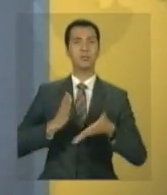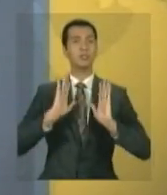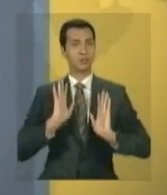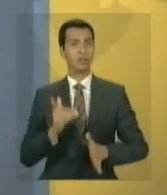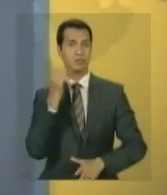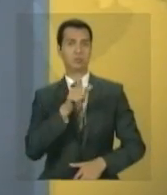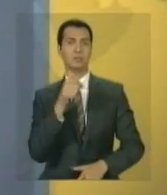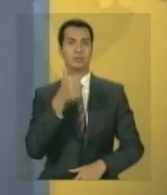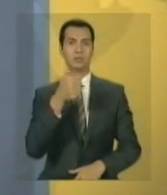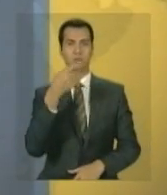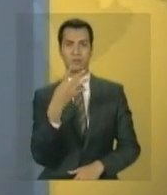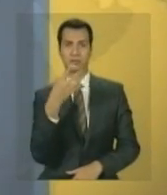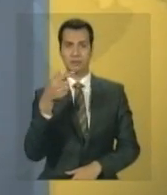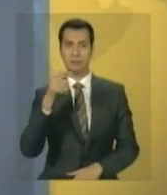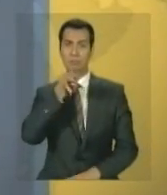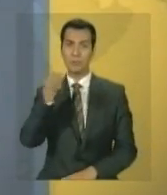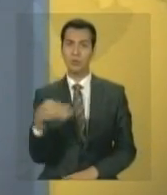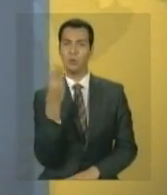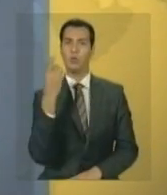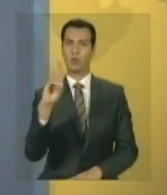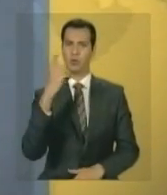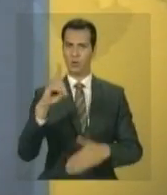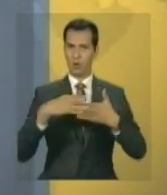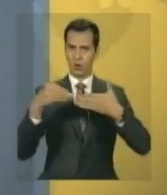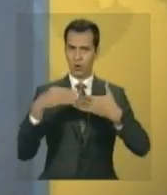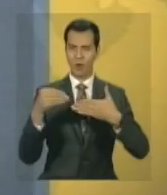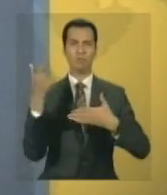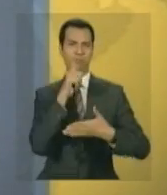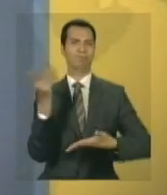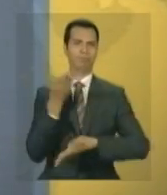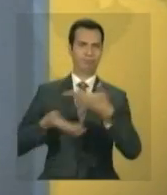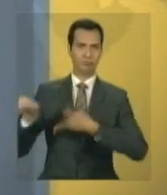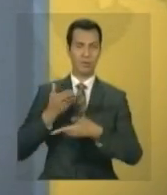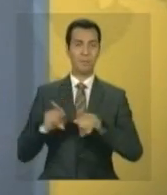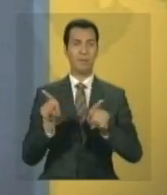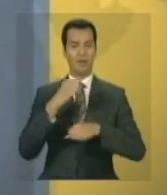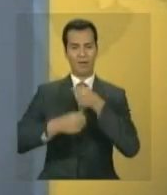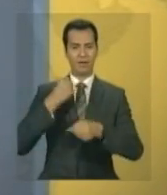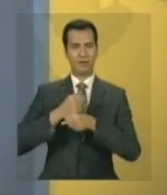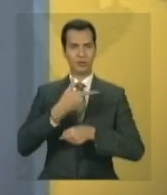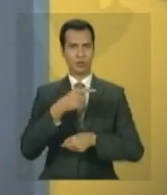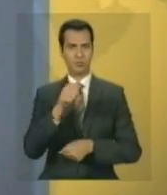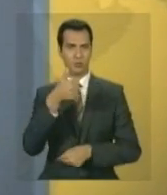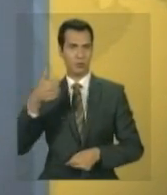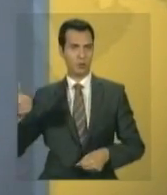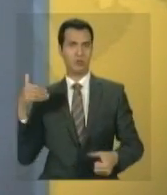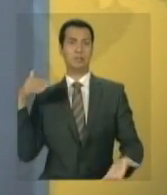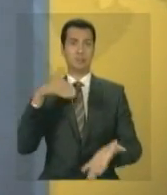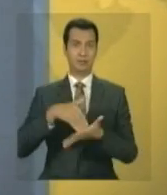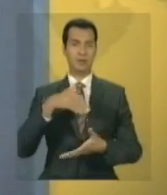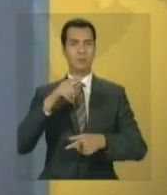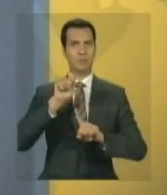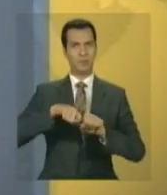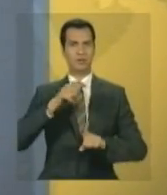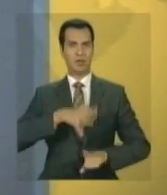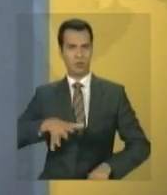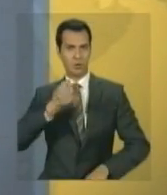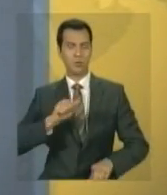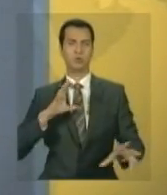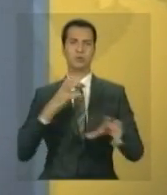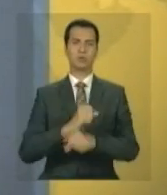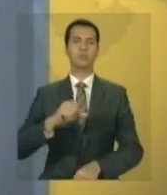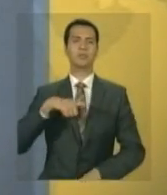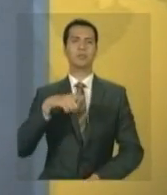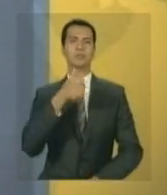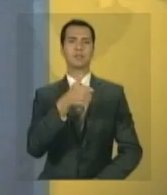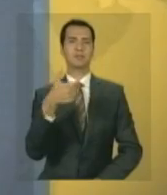milhões de dólares no ano passado. E neste ano, até o mês de agosto, foram registradas trocas nos valores de 113